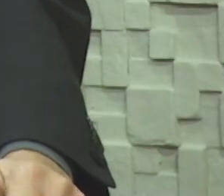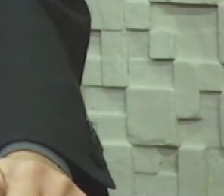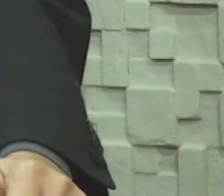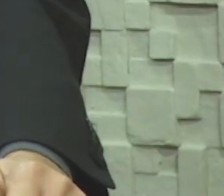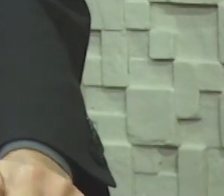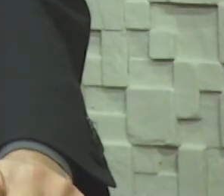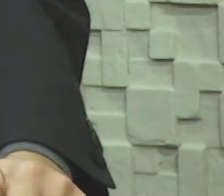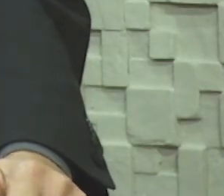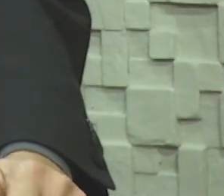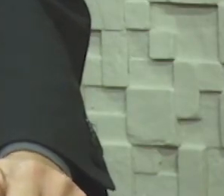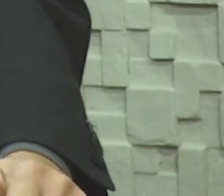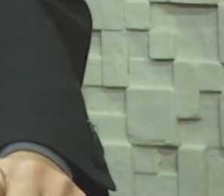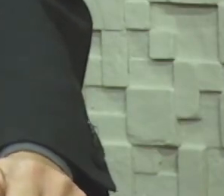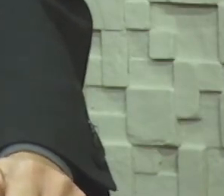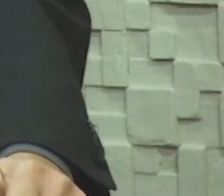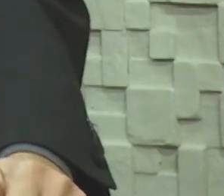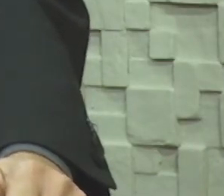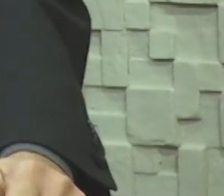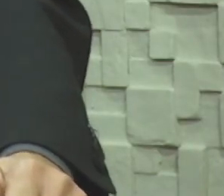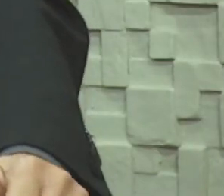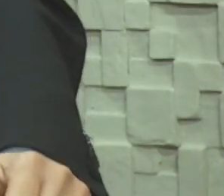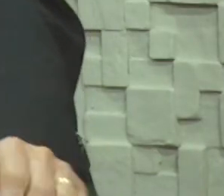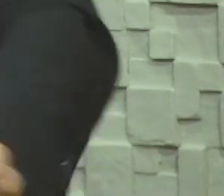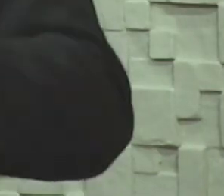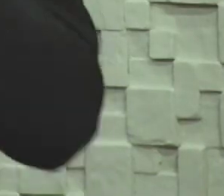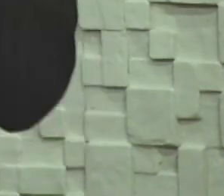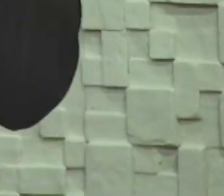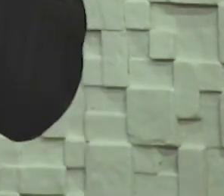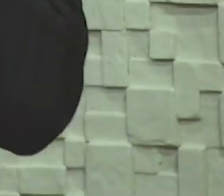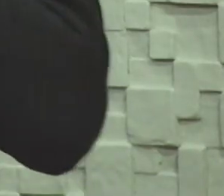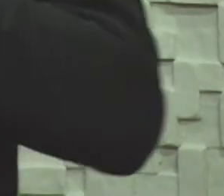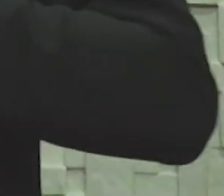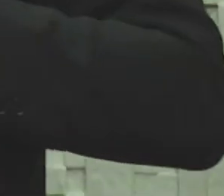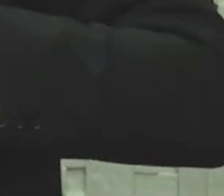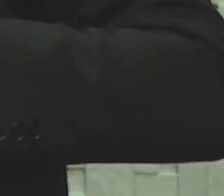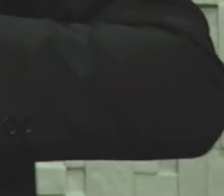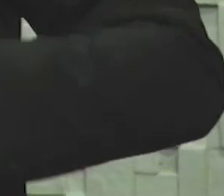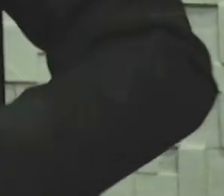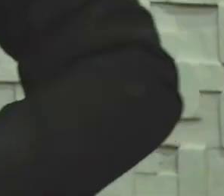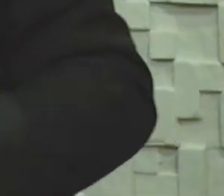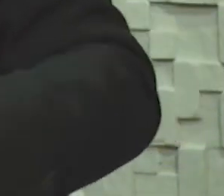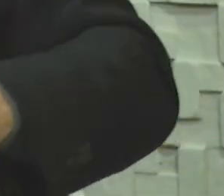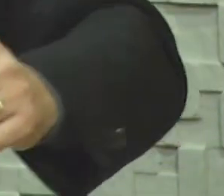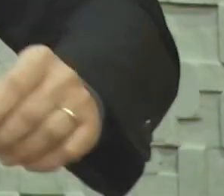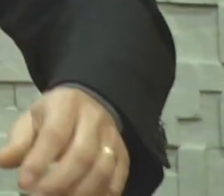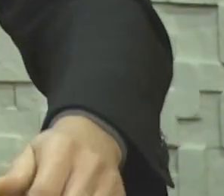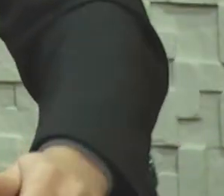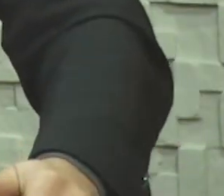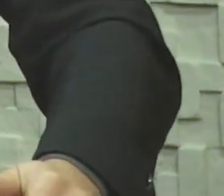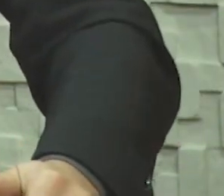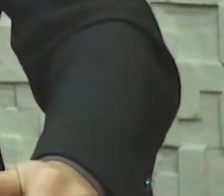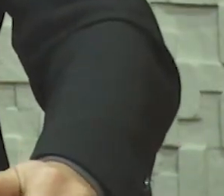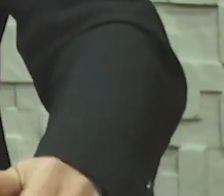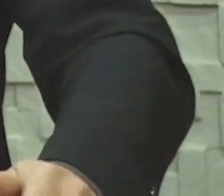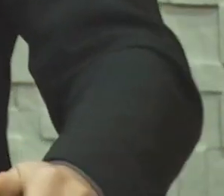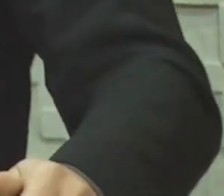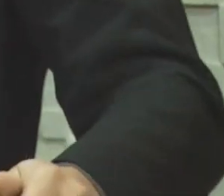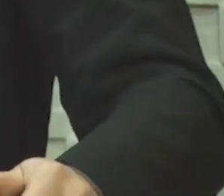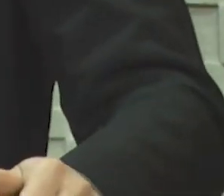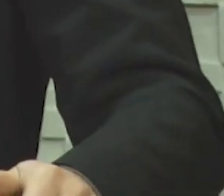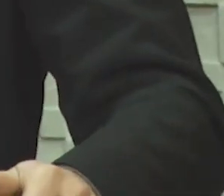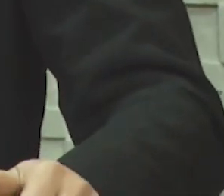tricúspide biológica também é portador de marca passo o Jonathan é um milagre de Deus né muitas vezes